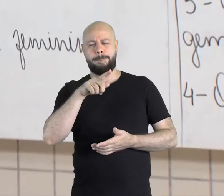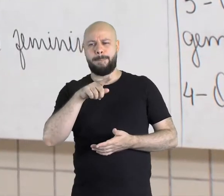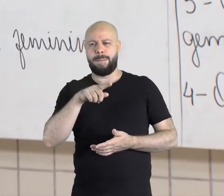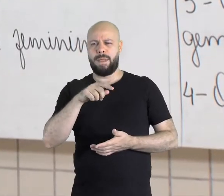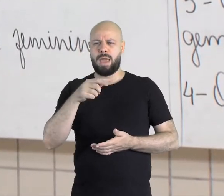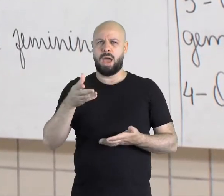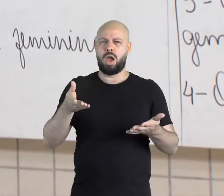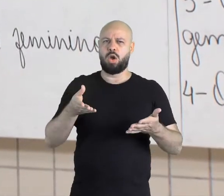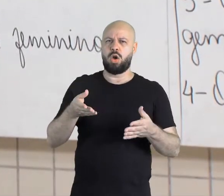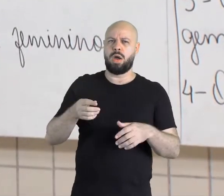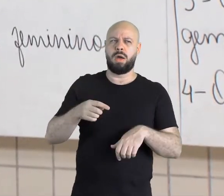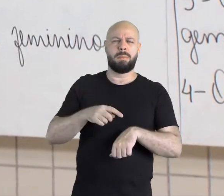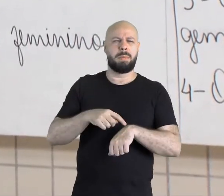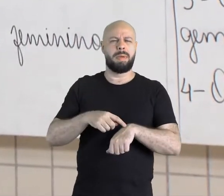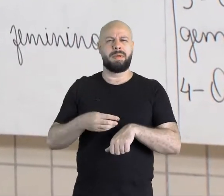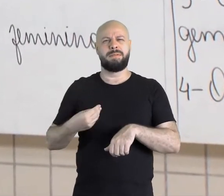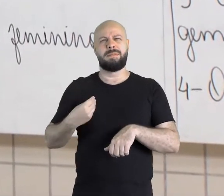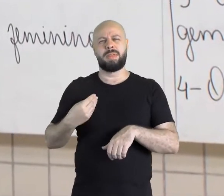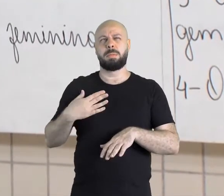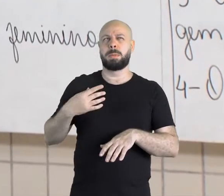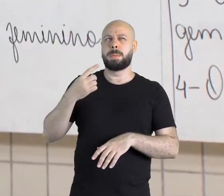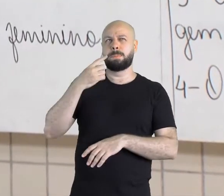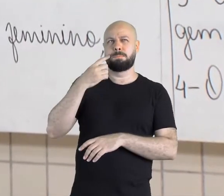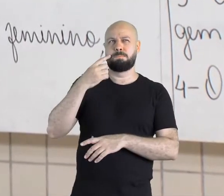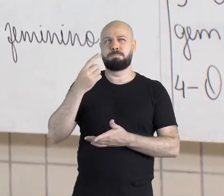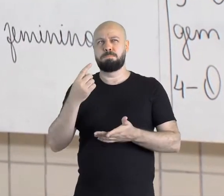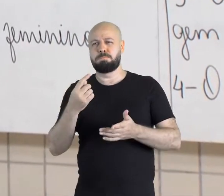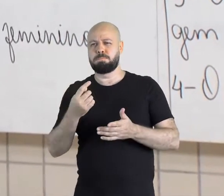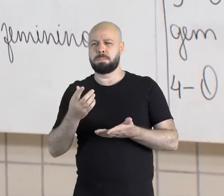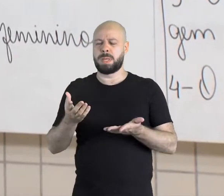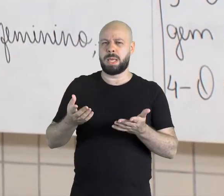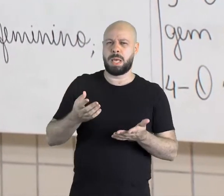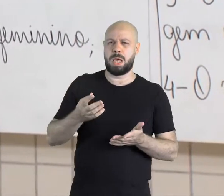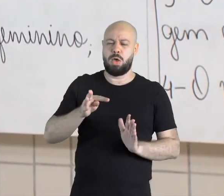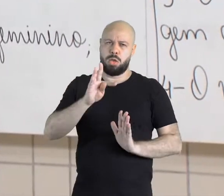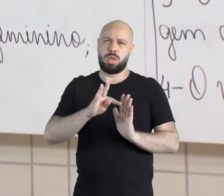vida, eu iria escolher um texto sobre